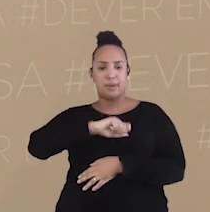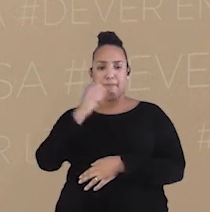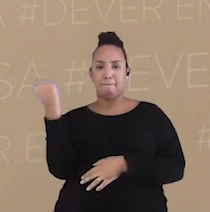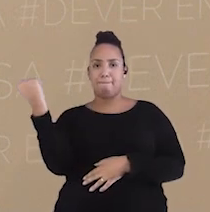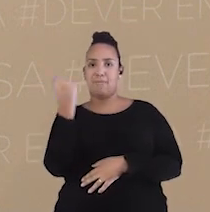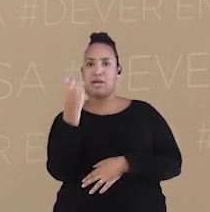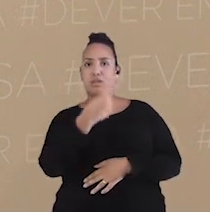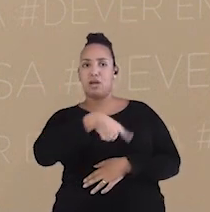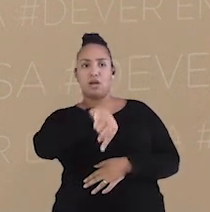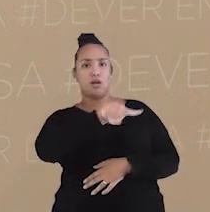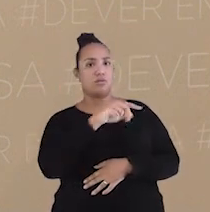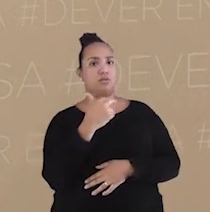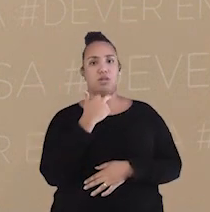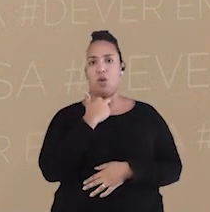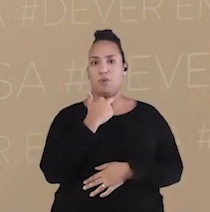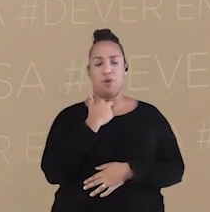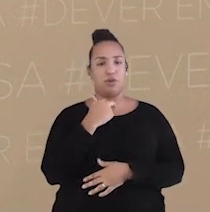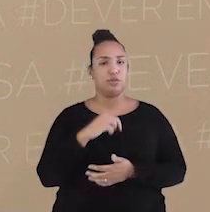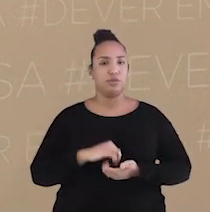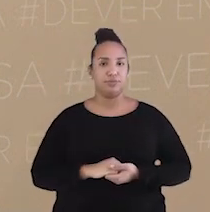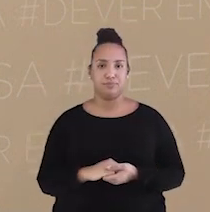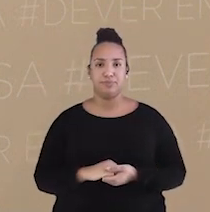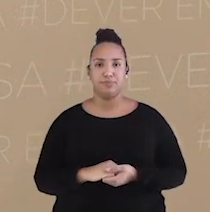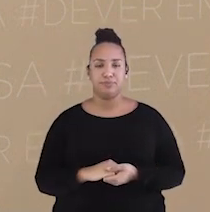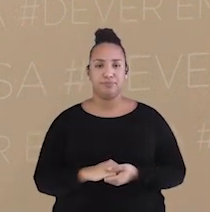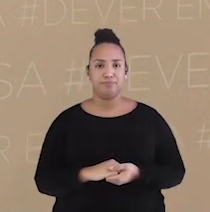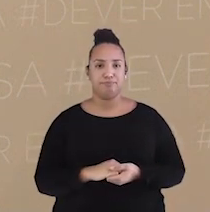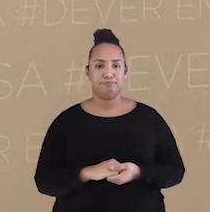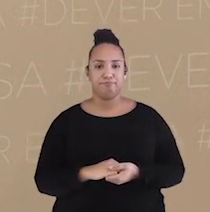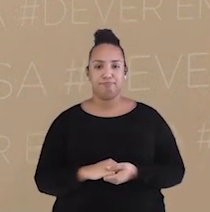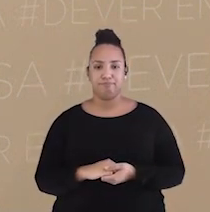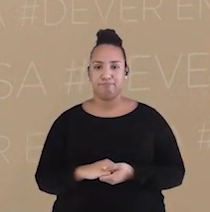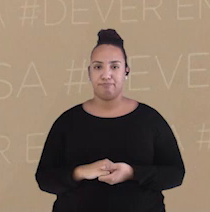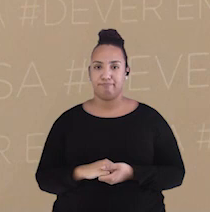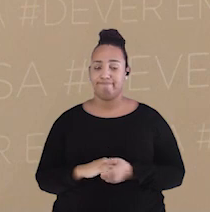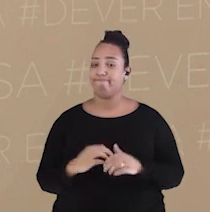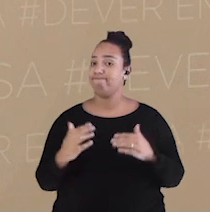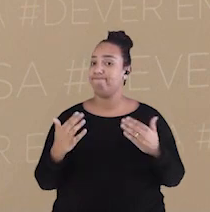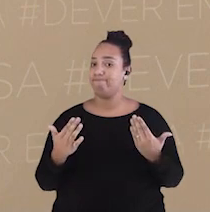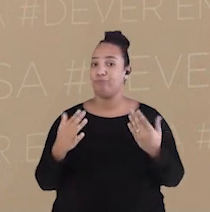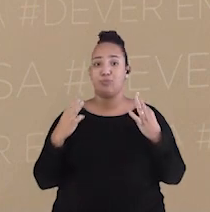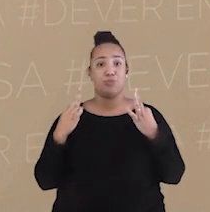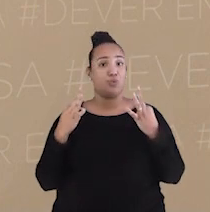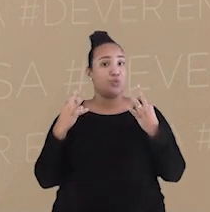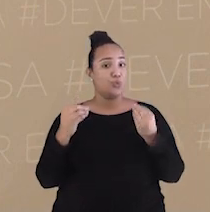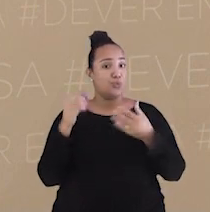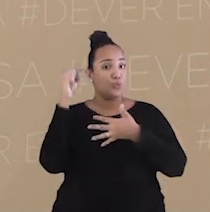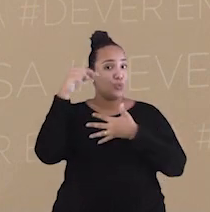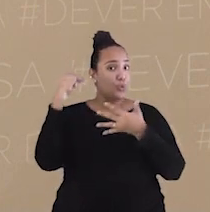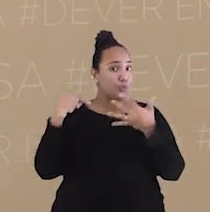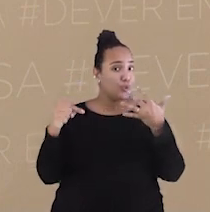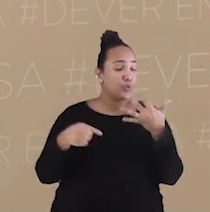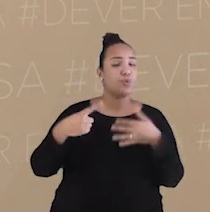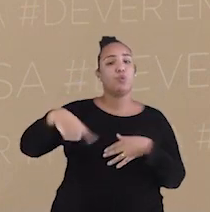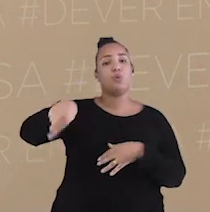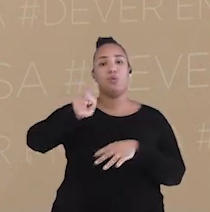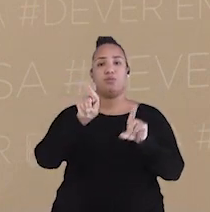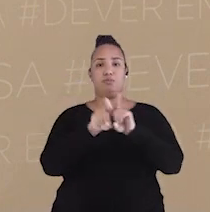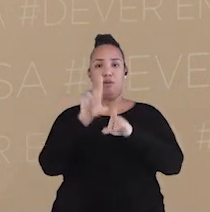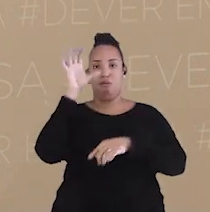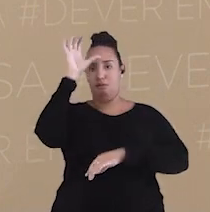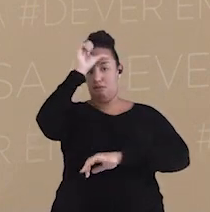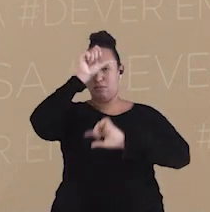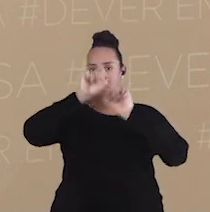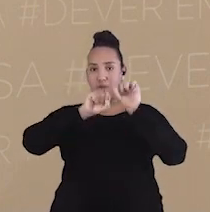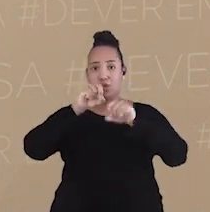não poderiam matá-los ou forçá-los a trabalhar. Se não bastasse tudo isso, vimos também que